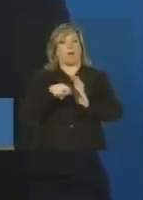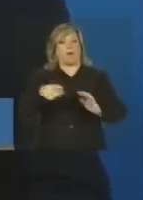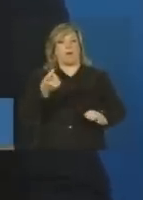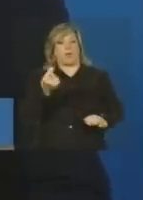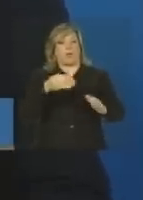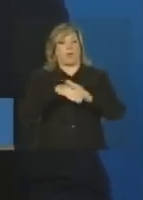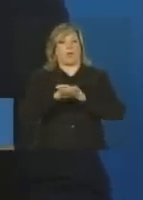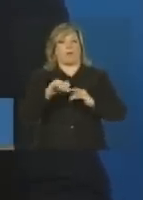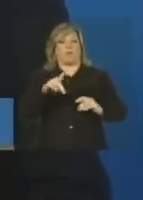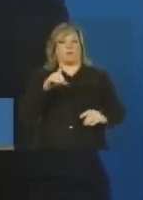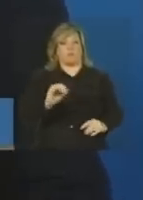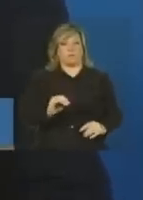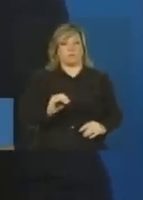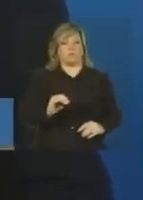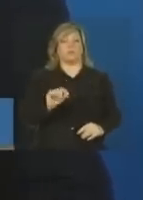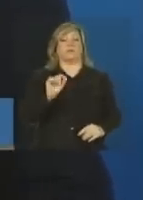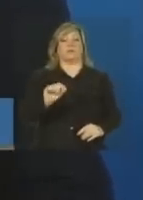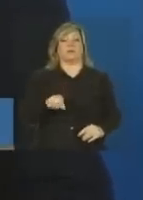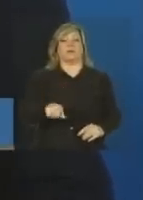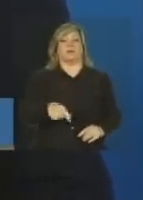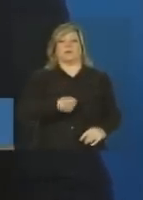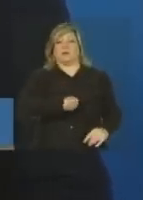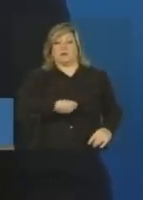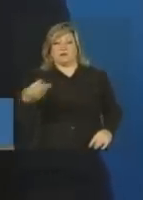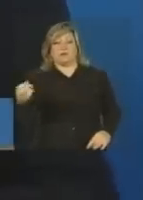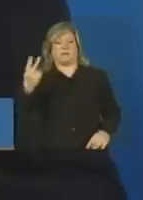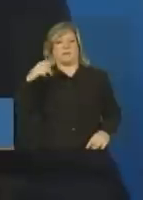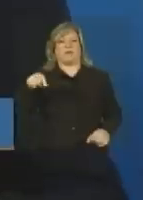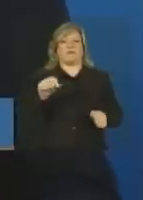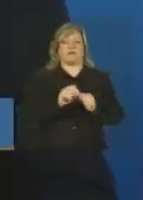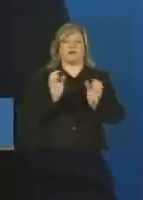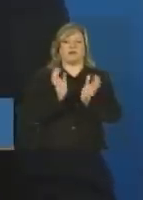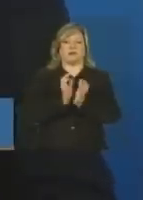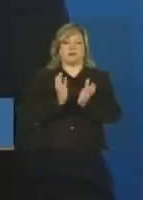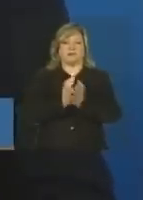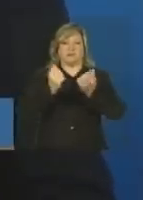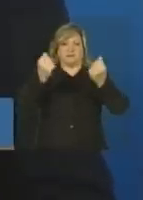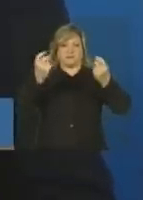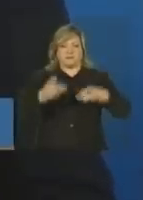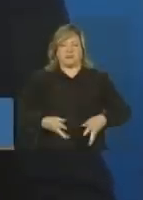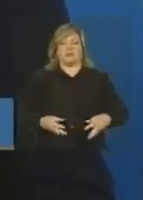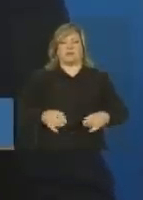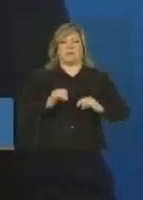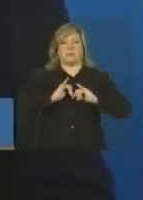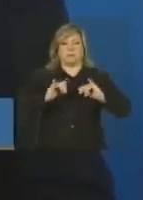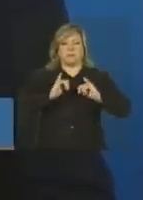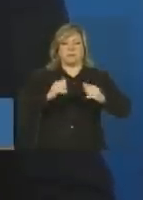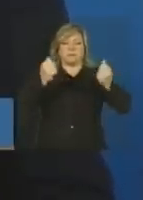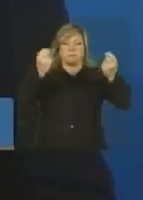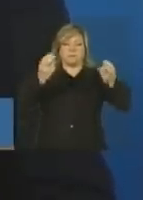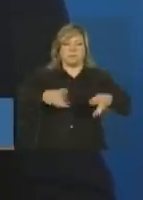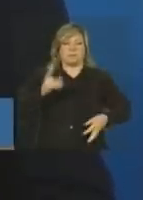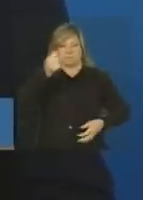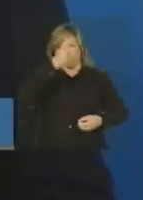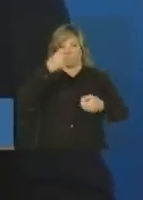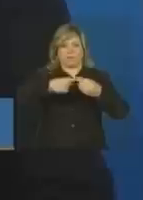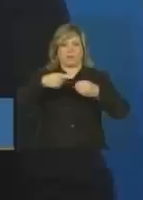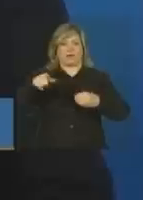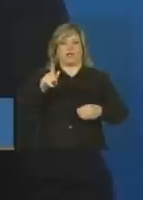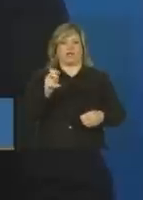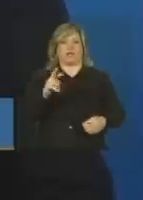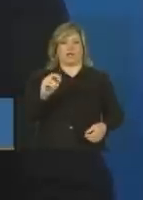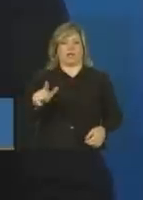é encaminhado lá para, né, que faz parte da prestação de contas geral do município, e que quem toma